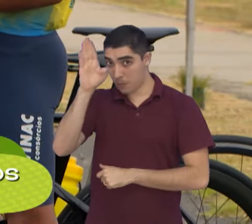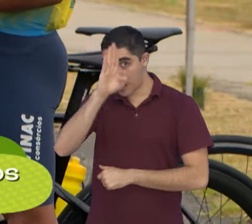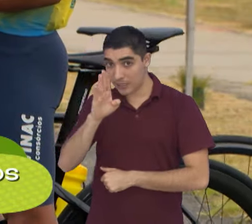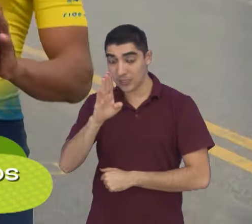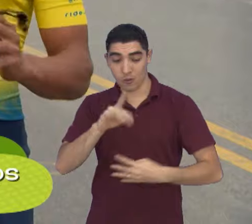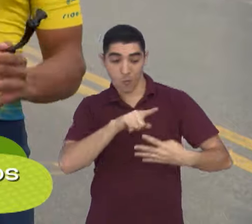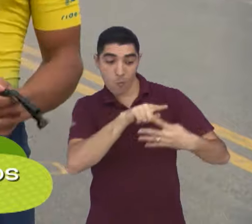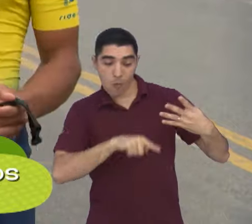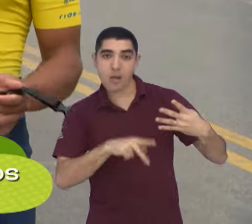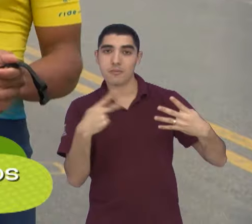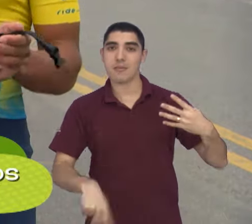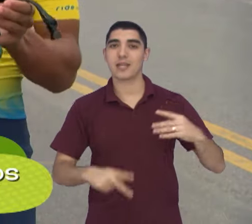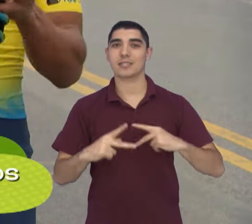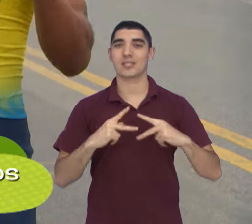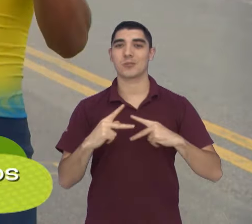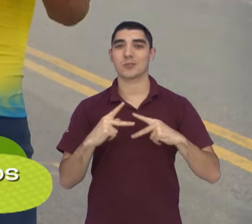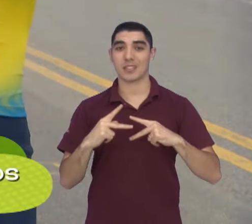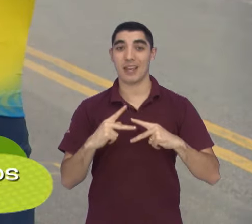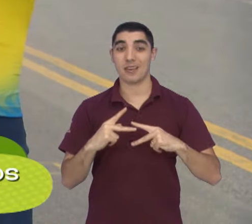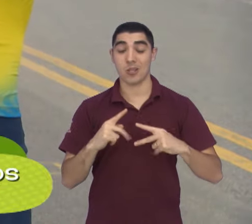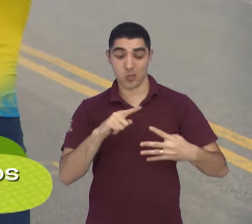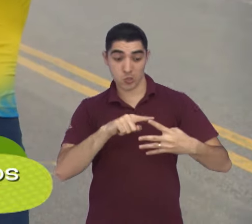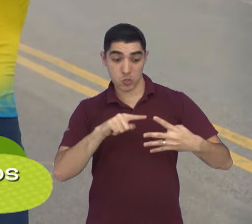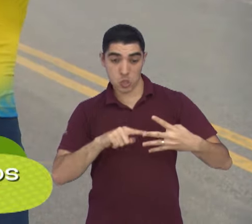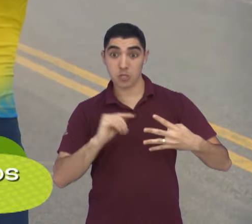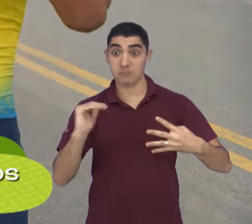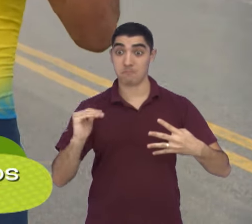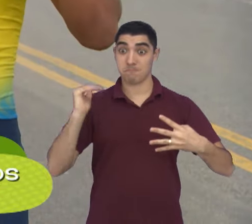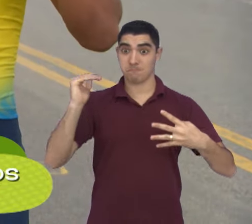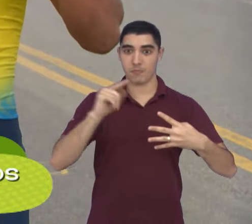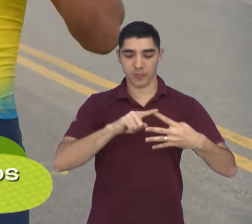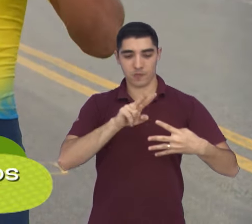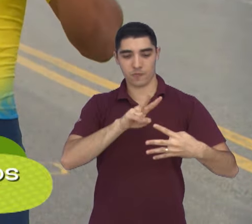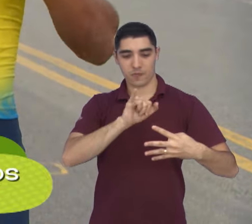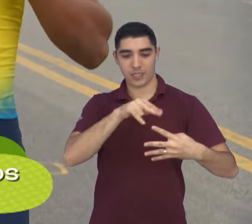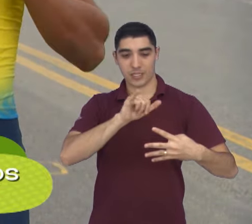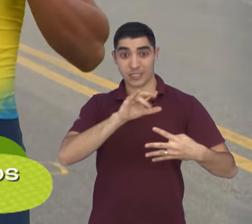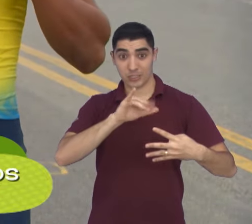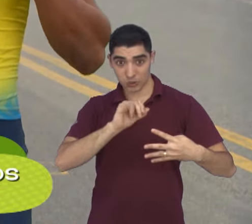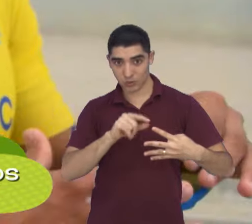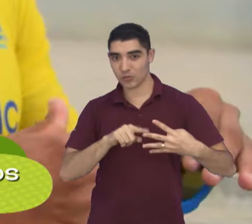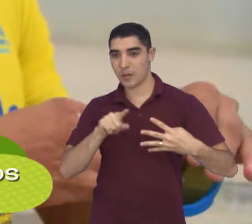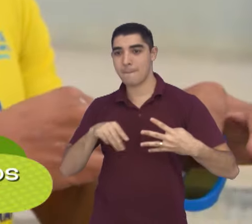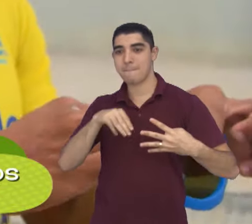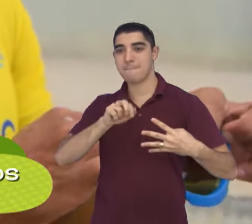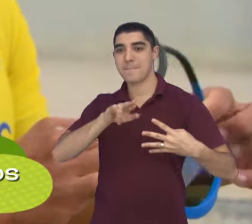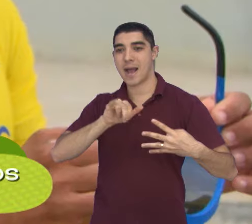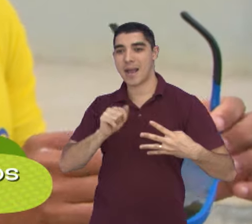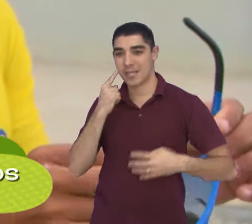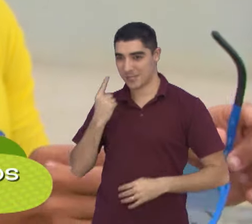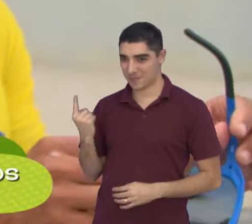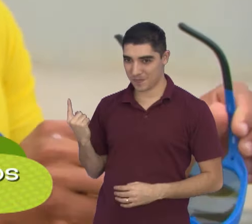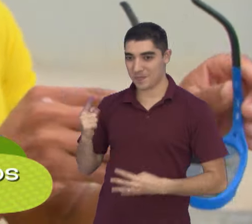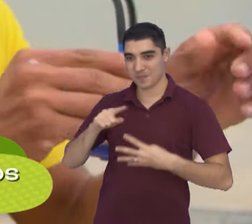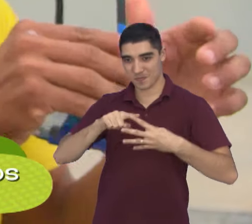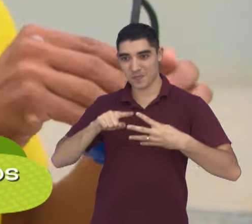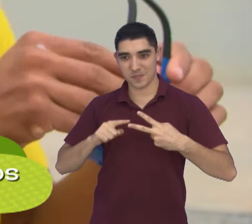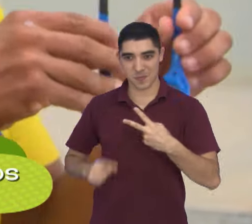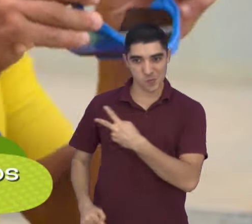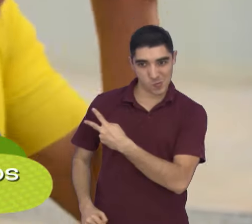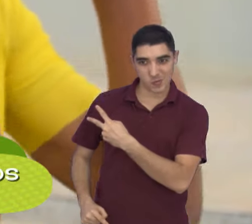São José, 2 deles titulares, Vinícius Silva e Maria Eduarda. Essa é a primeira convocação